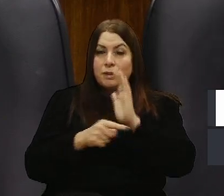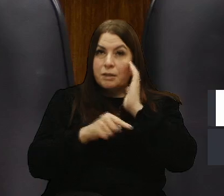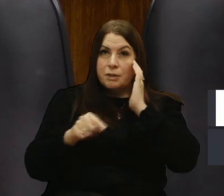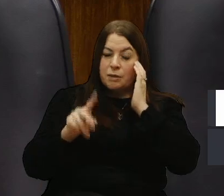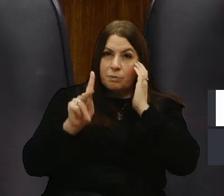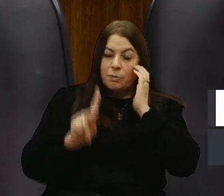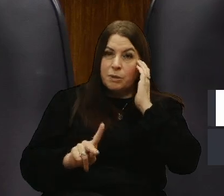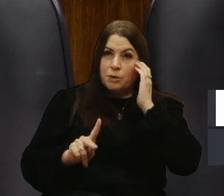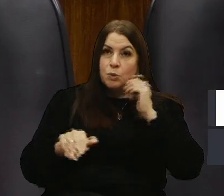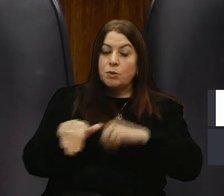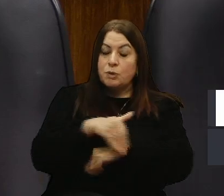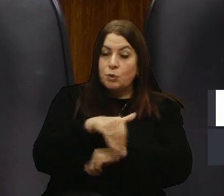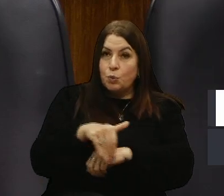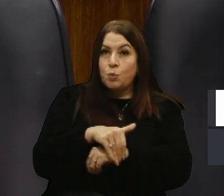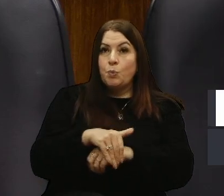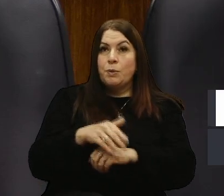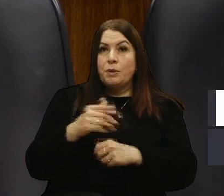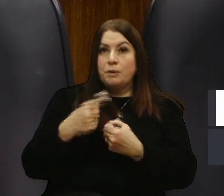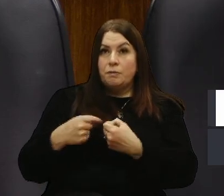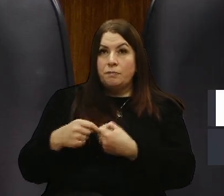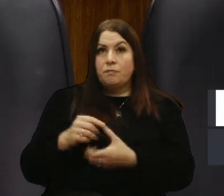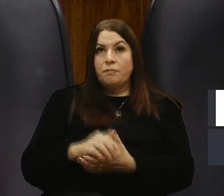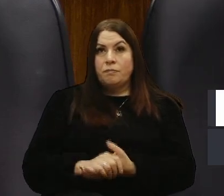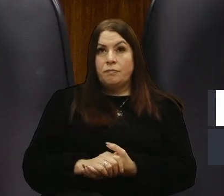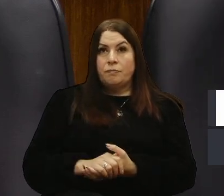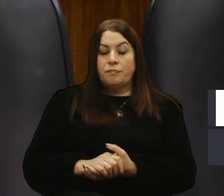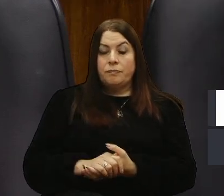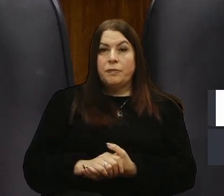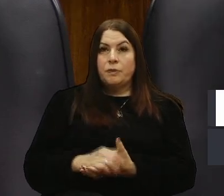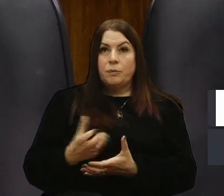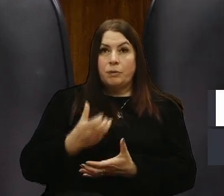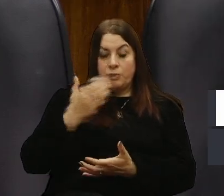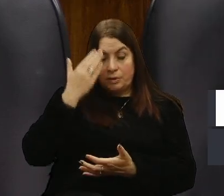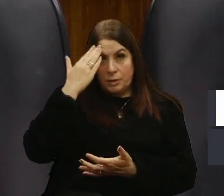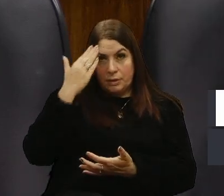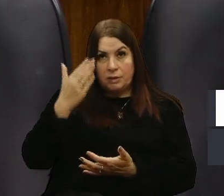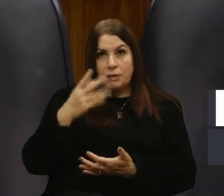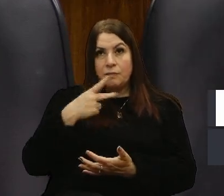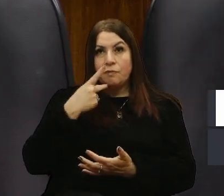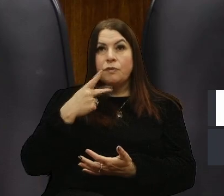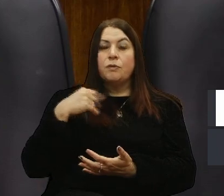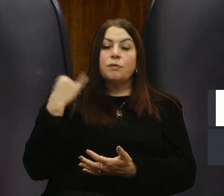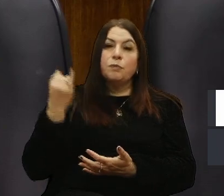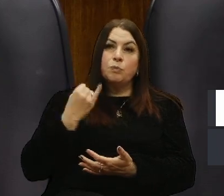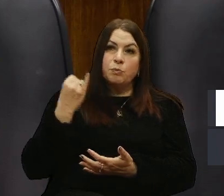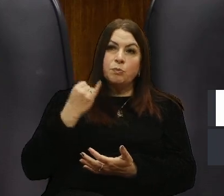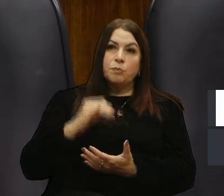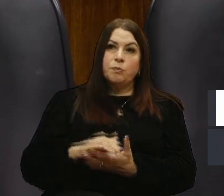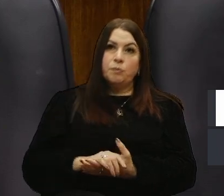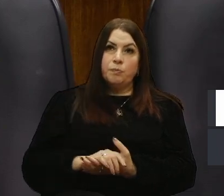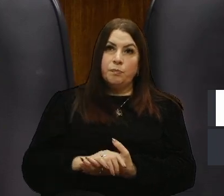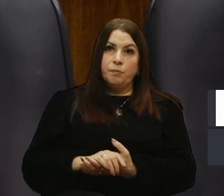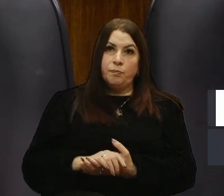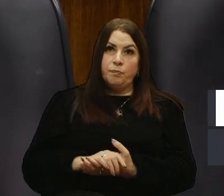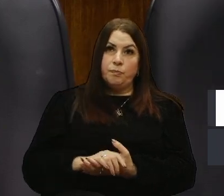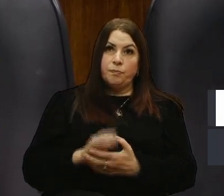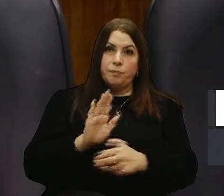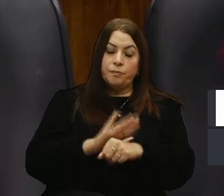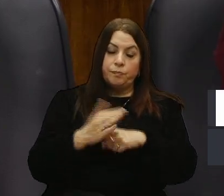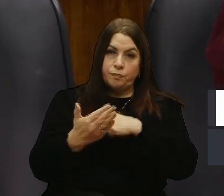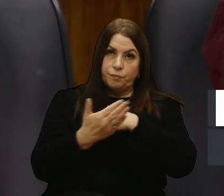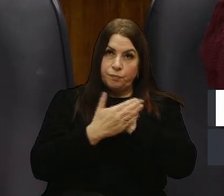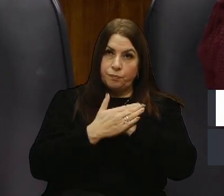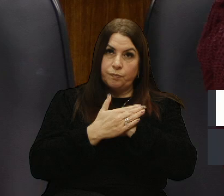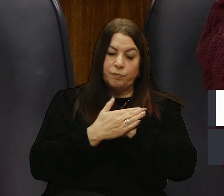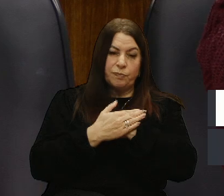as pessoas em situação de rua da nossa cidade. Então, eu quero agradecer e dizer que foi muito importante e que a solidariedade ela